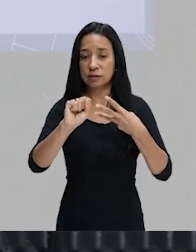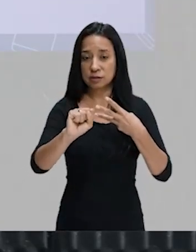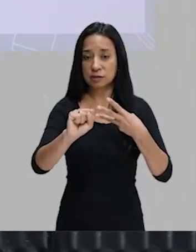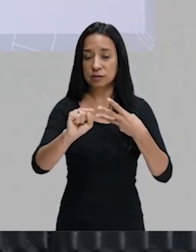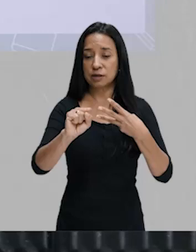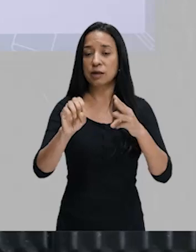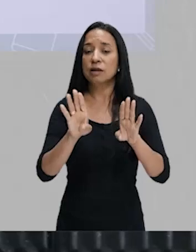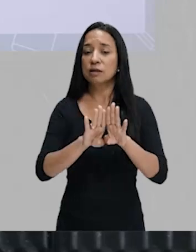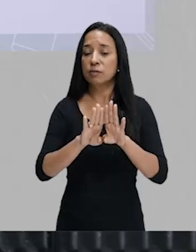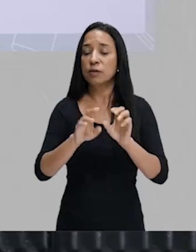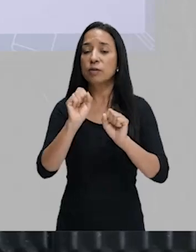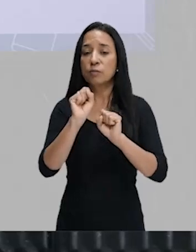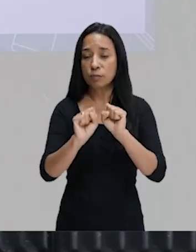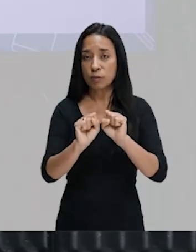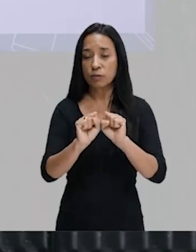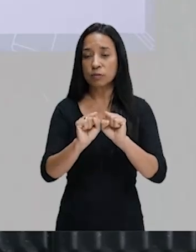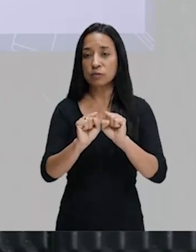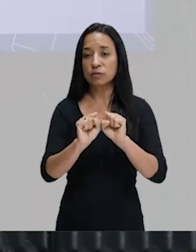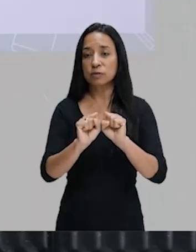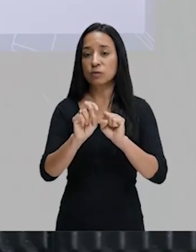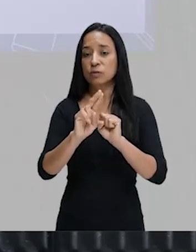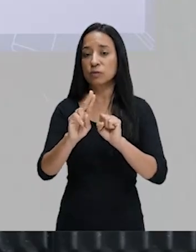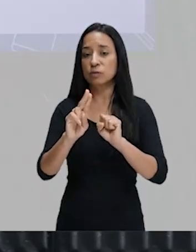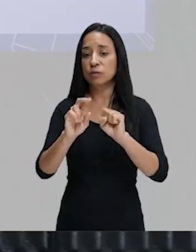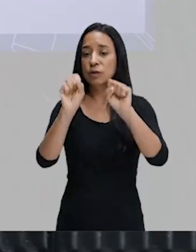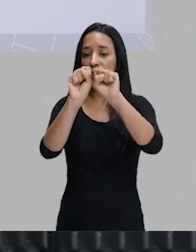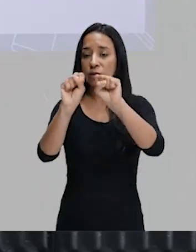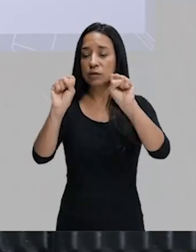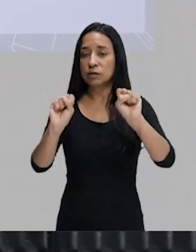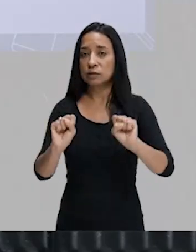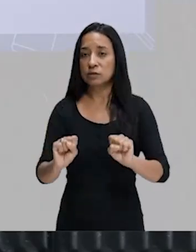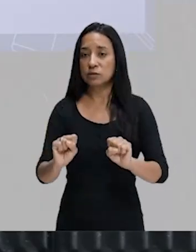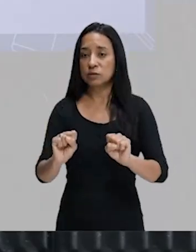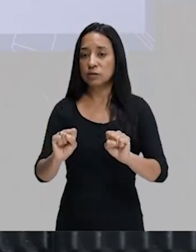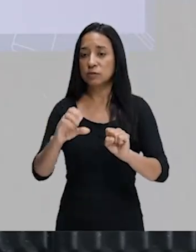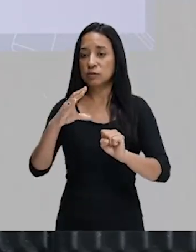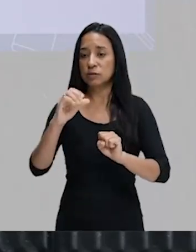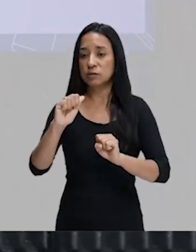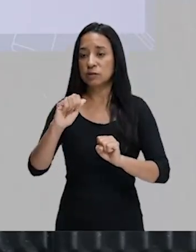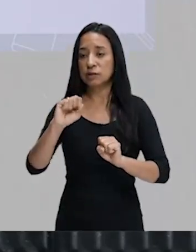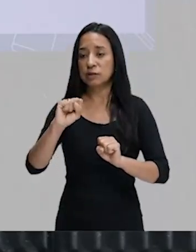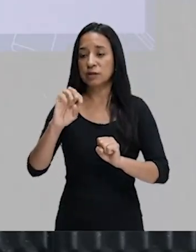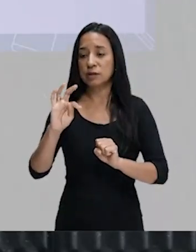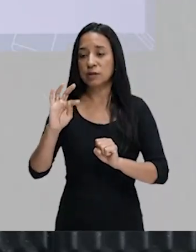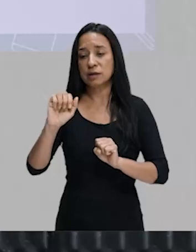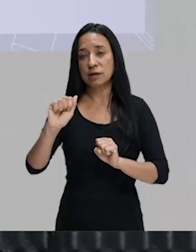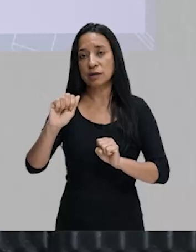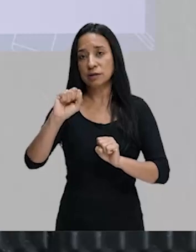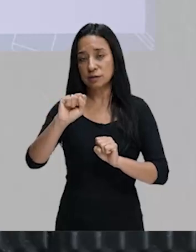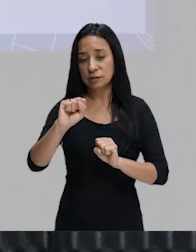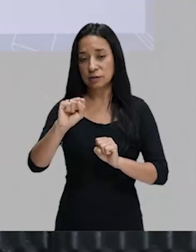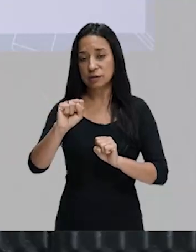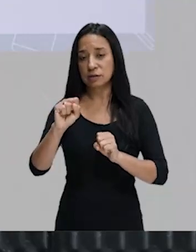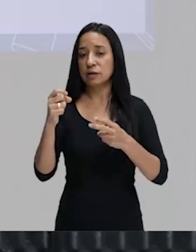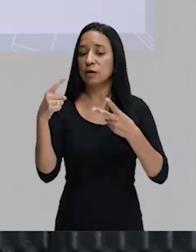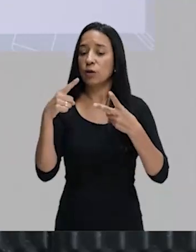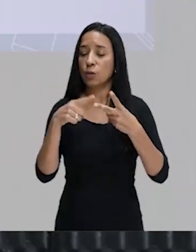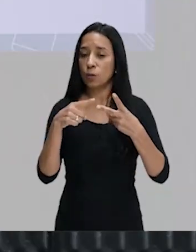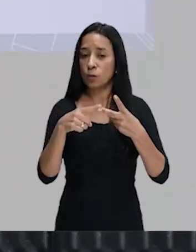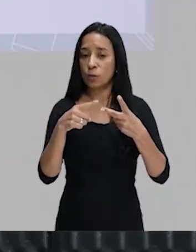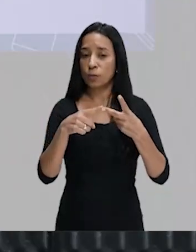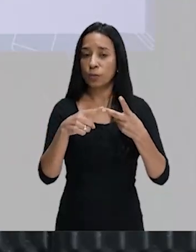nós também podemos chamar de sistema de castas. Existe